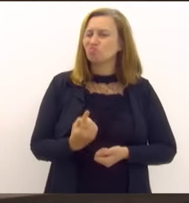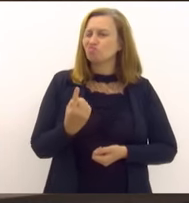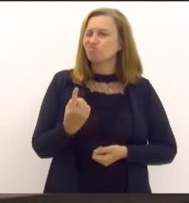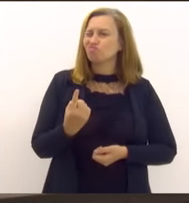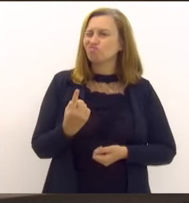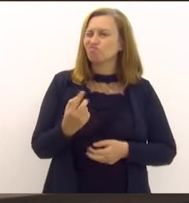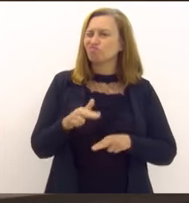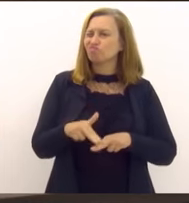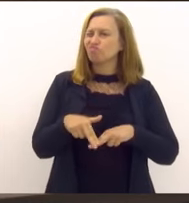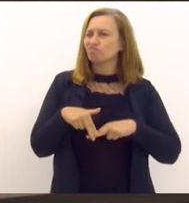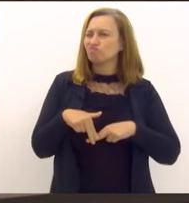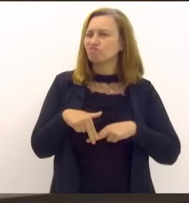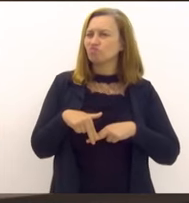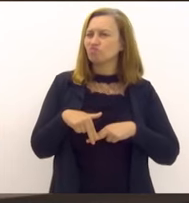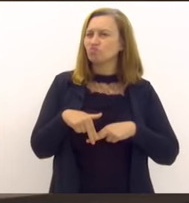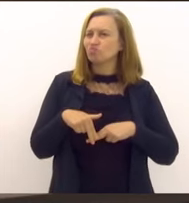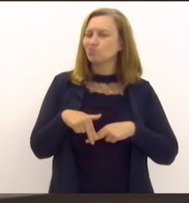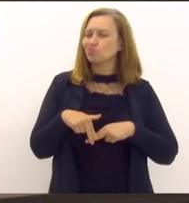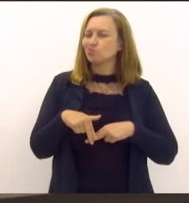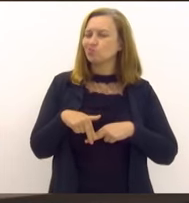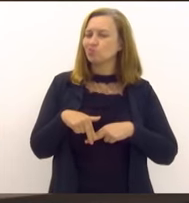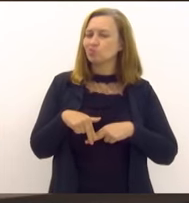ranhura à constitucionalidade,